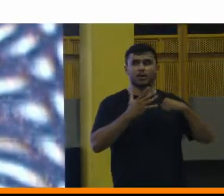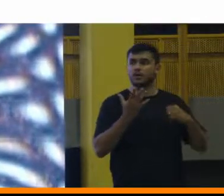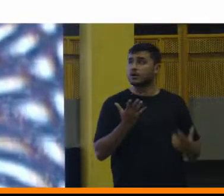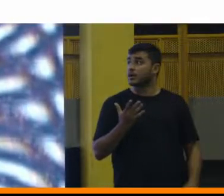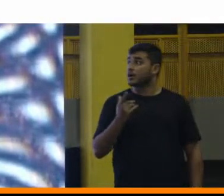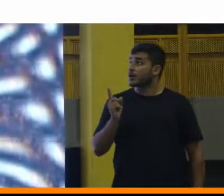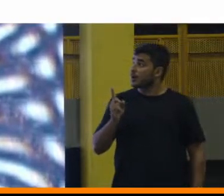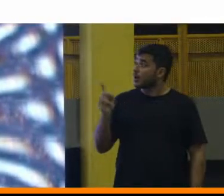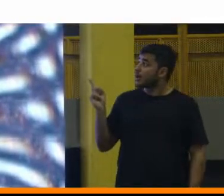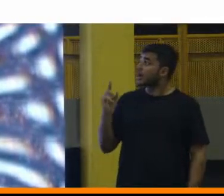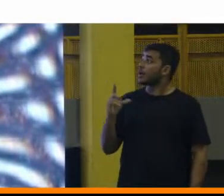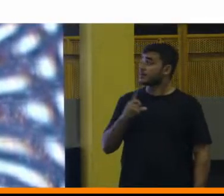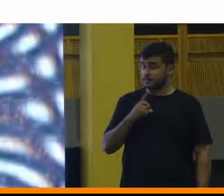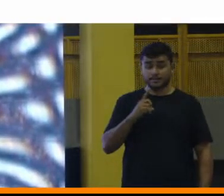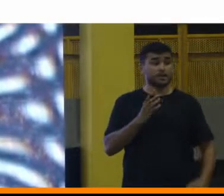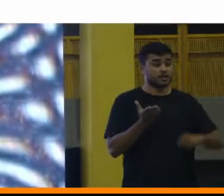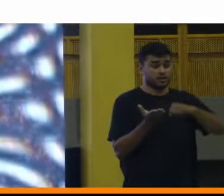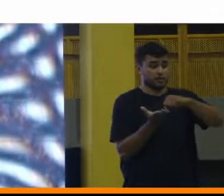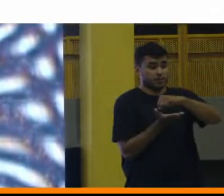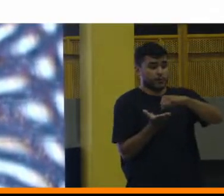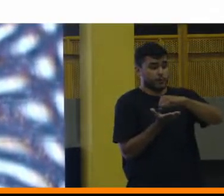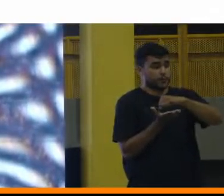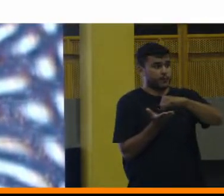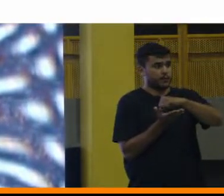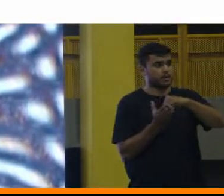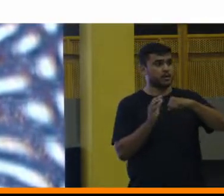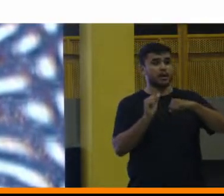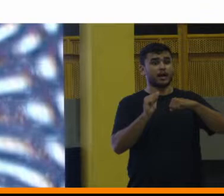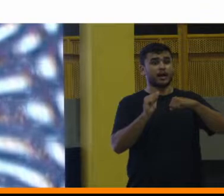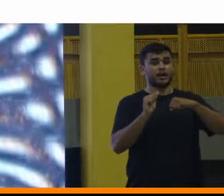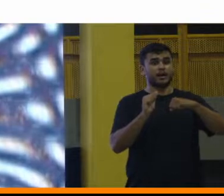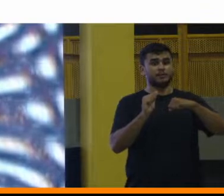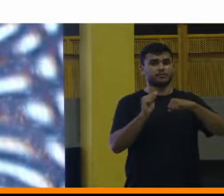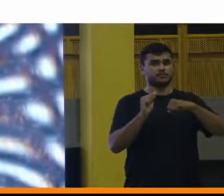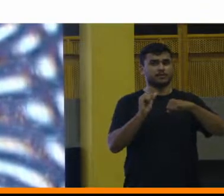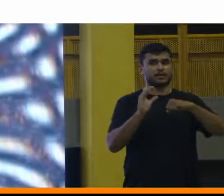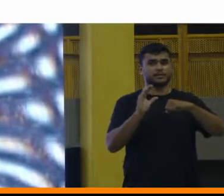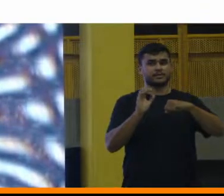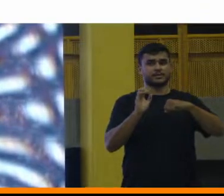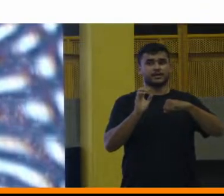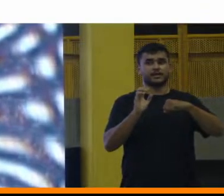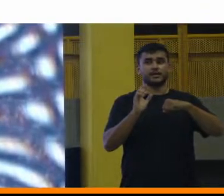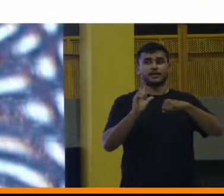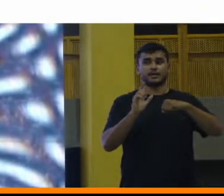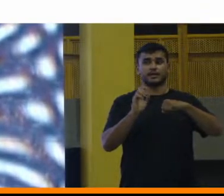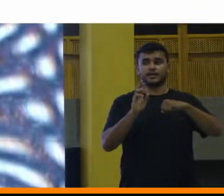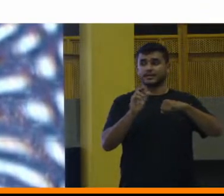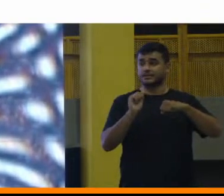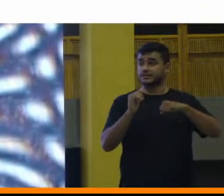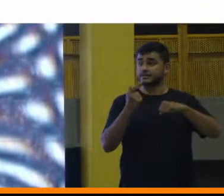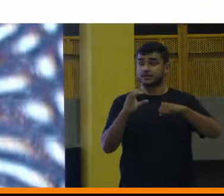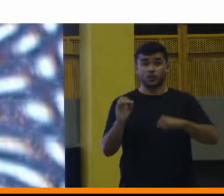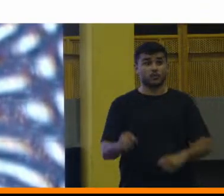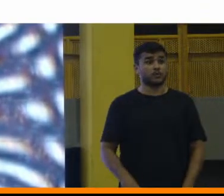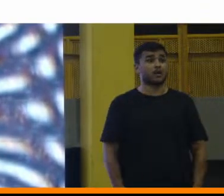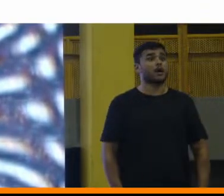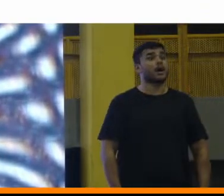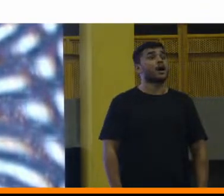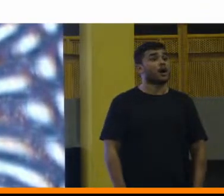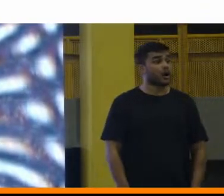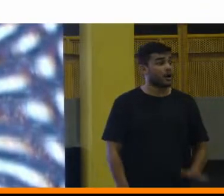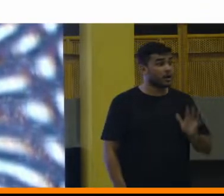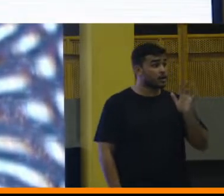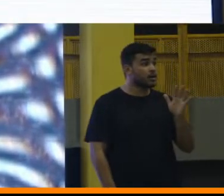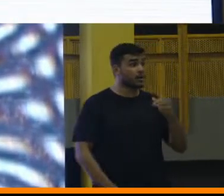Provoca uma aceleração. É isso que diz a tal da segunda lei de Newton. Newton